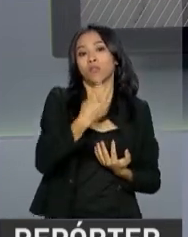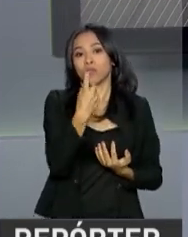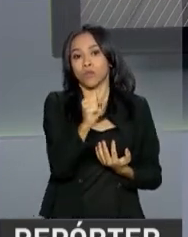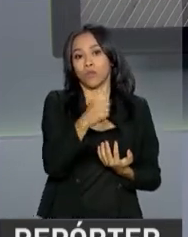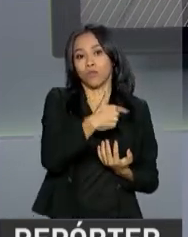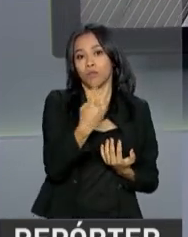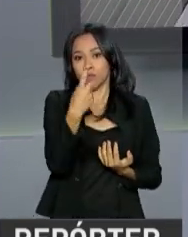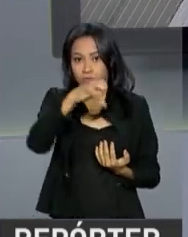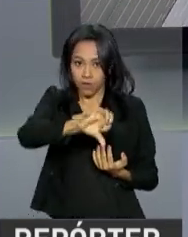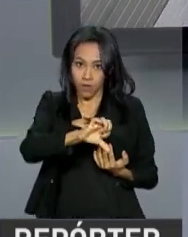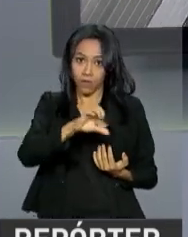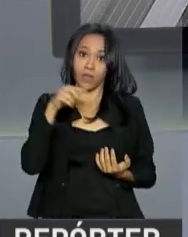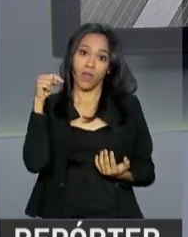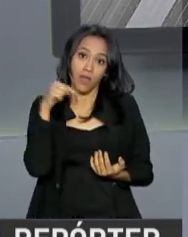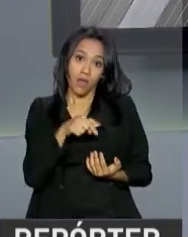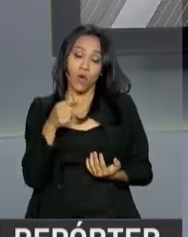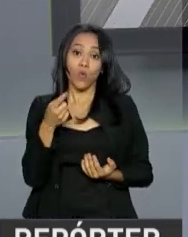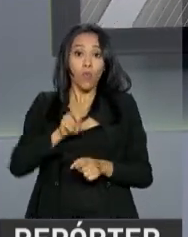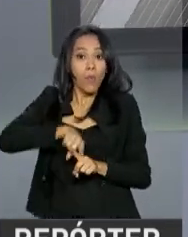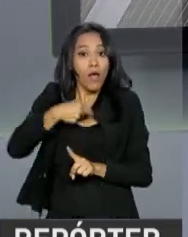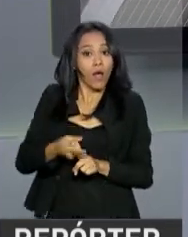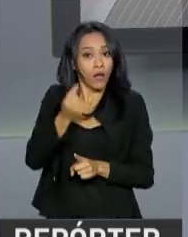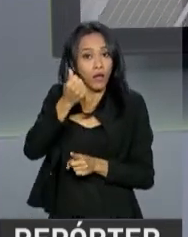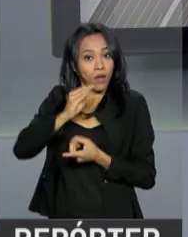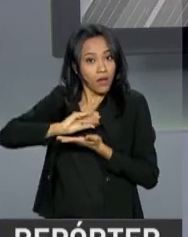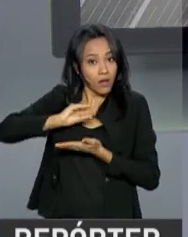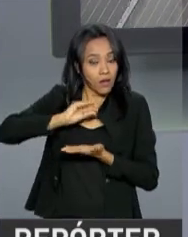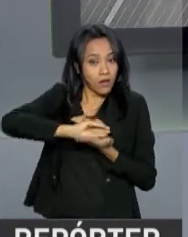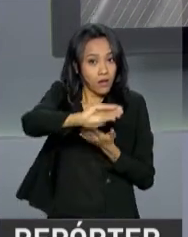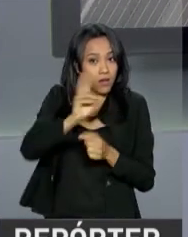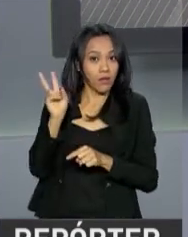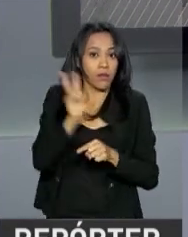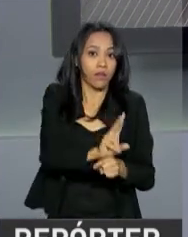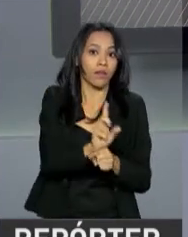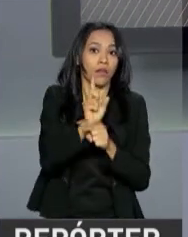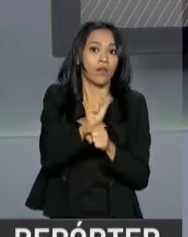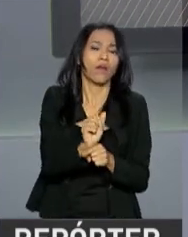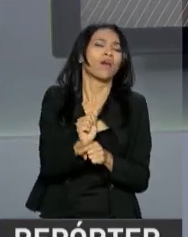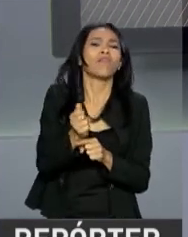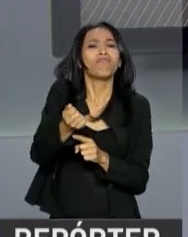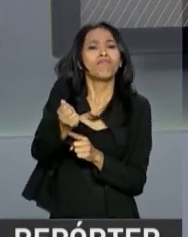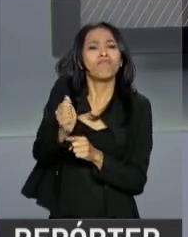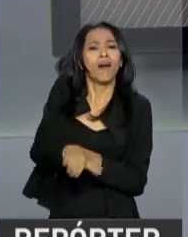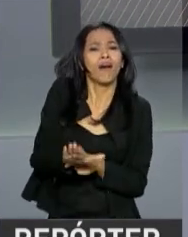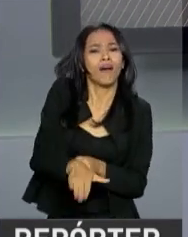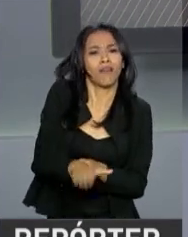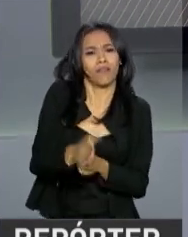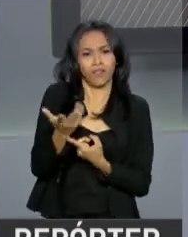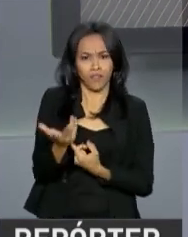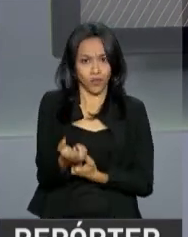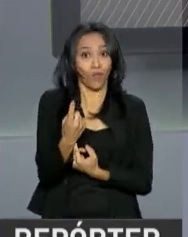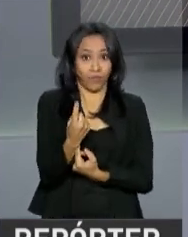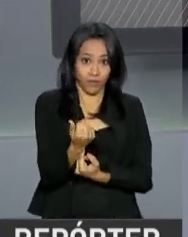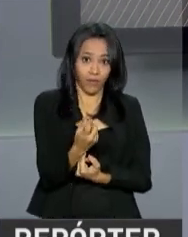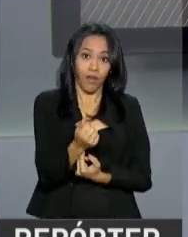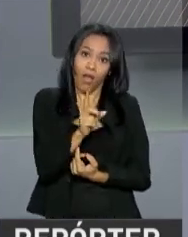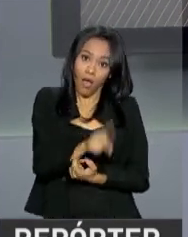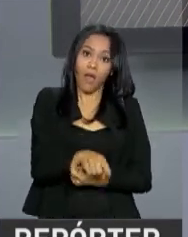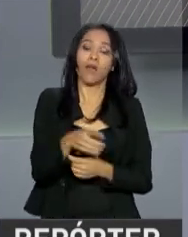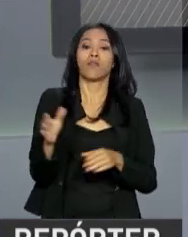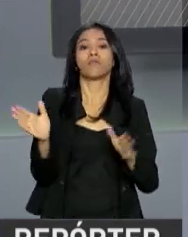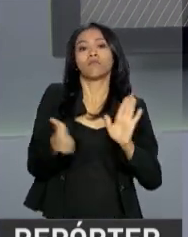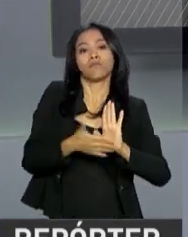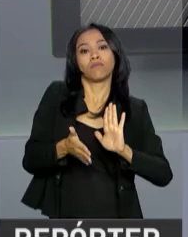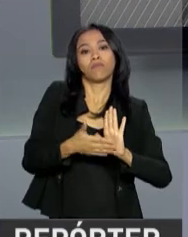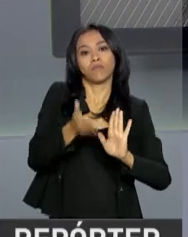a ampliação do crédito destinado ao pequeno agricultor com as taxas mais baixas do mercado é uma das diversas medidas que